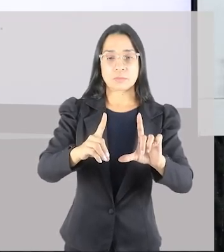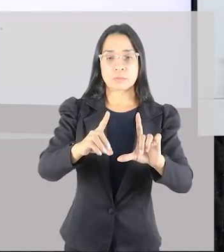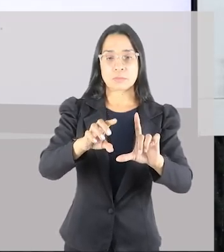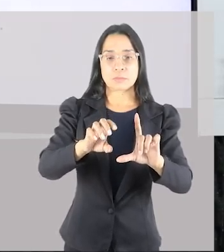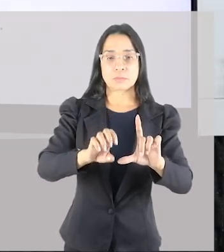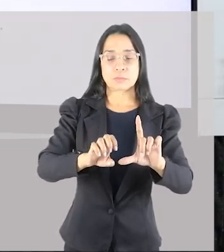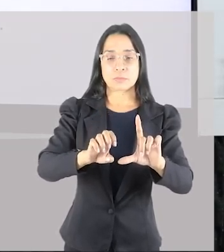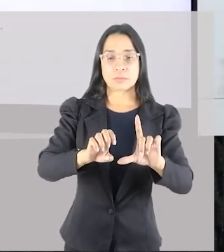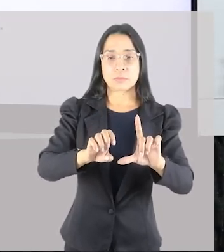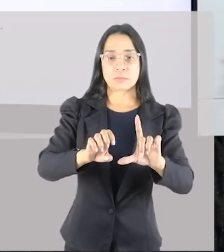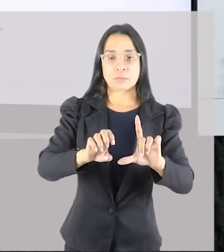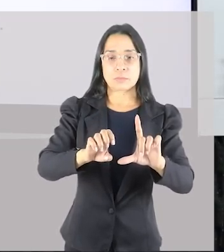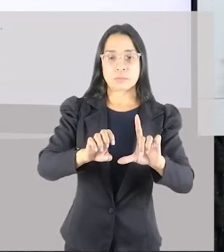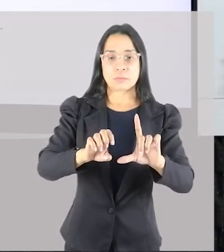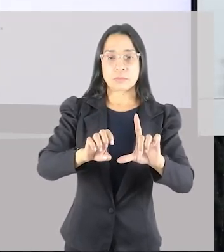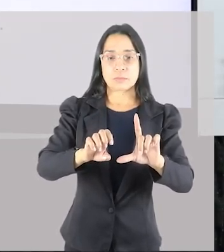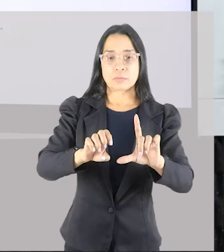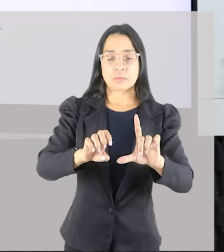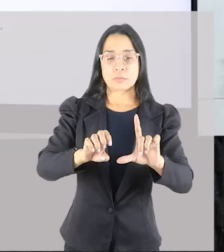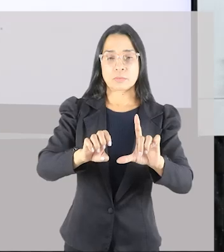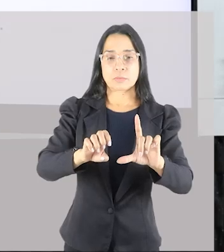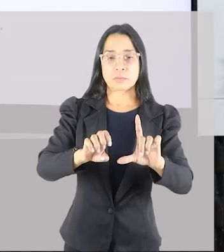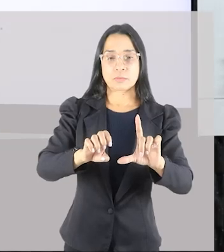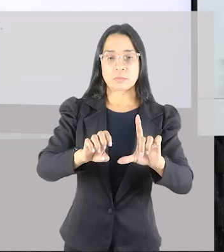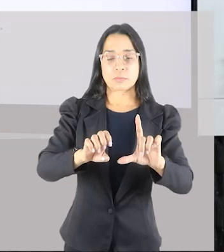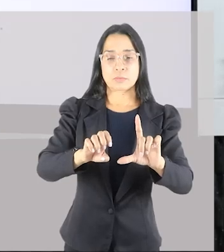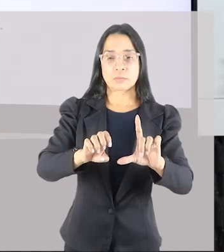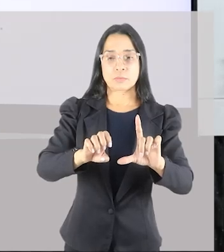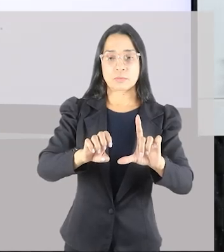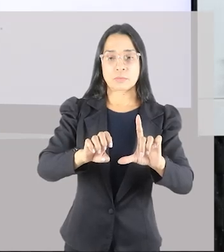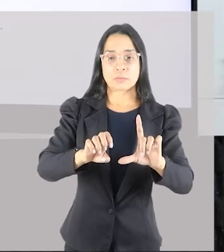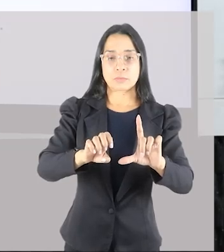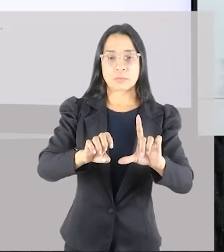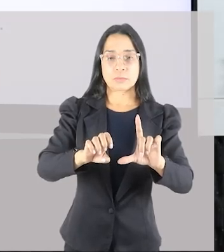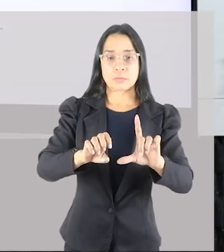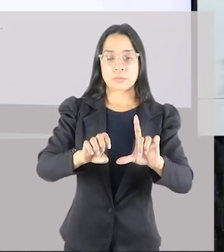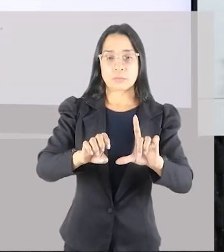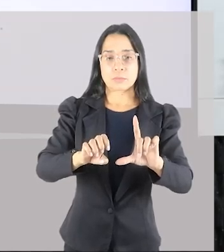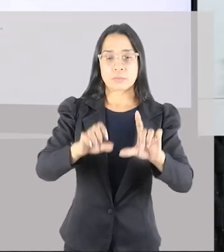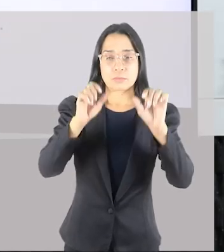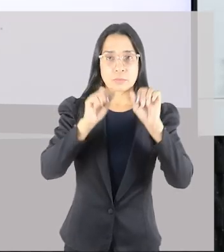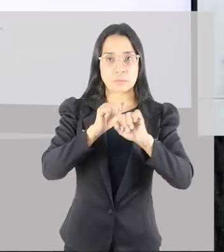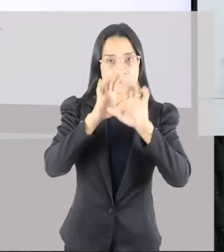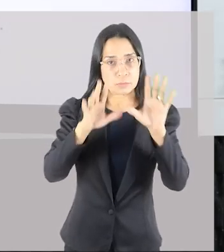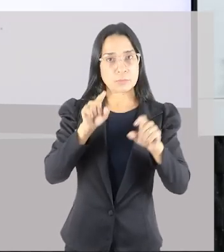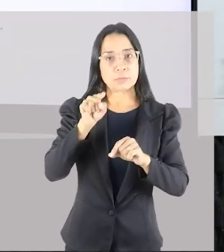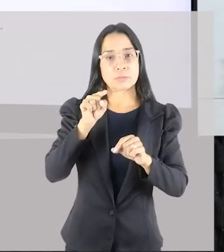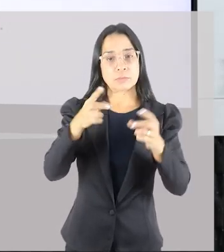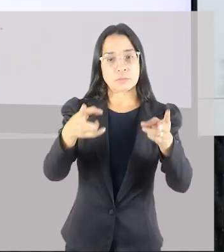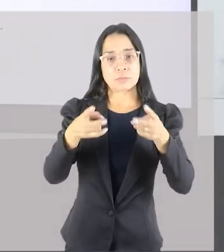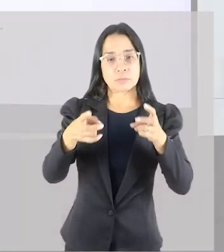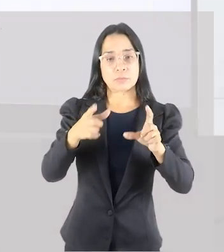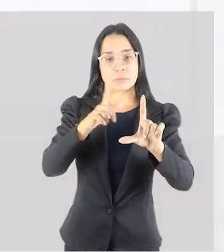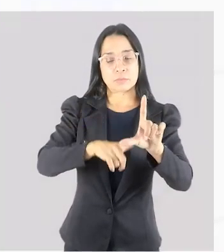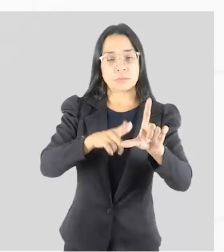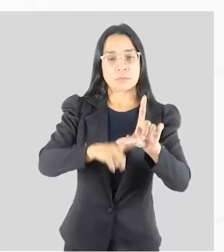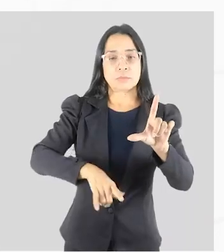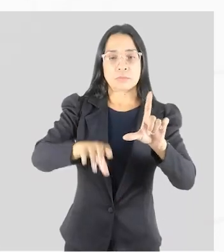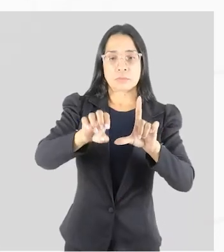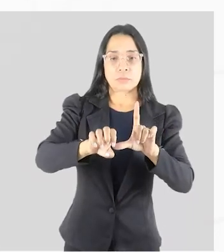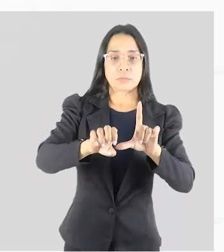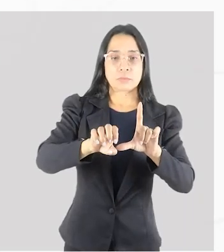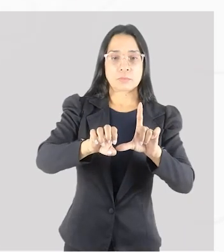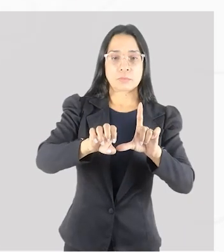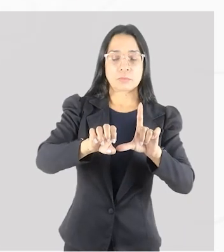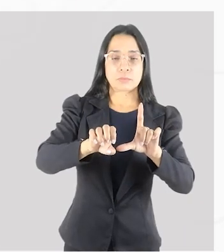hegemônicos ou contestação de estereótipos que são consolidados Claro você já percebeu que a letra é